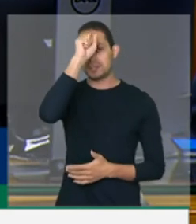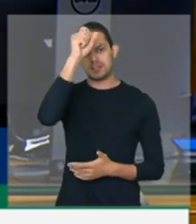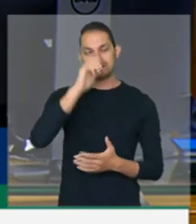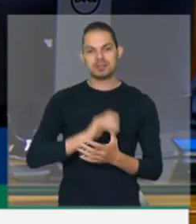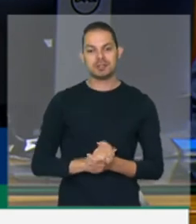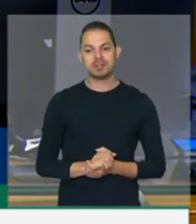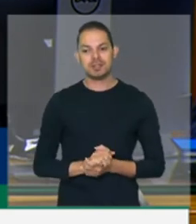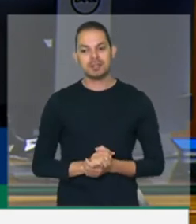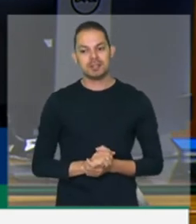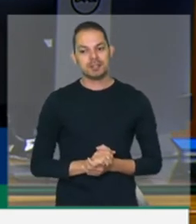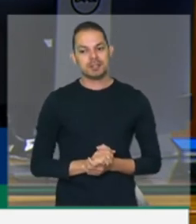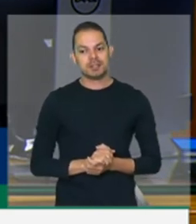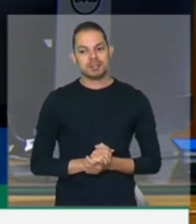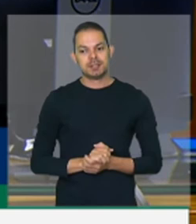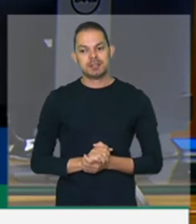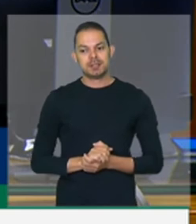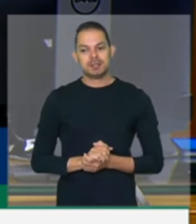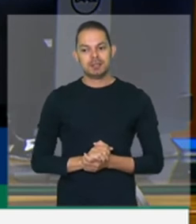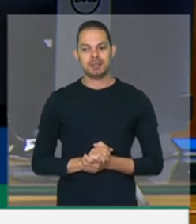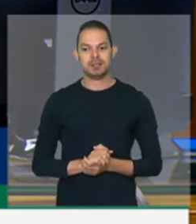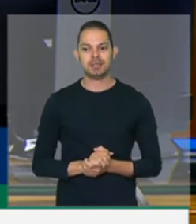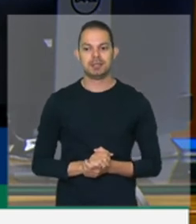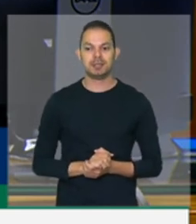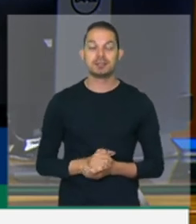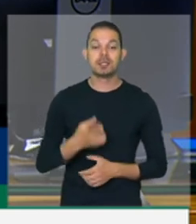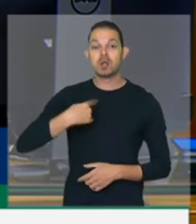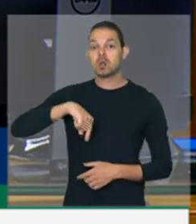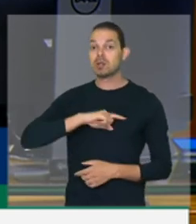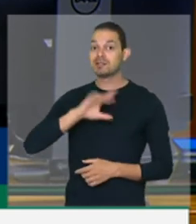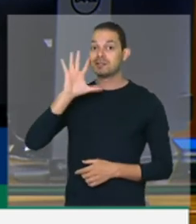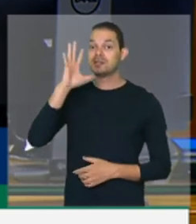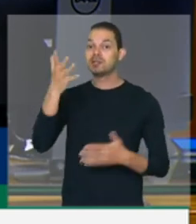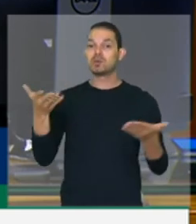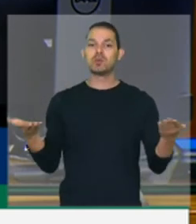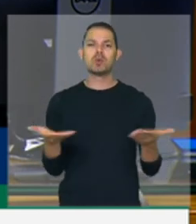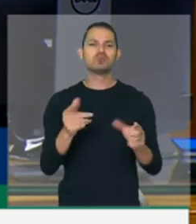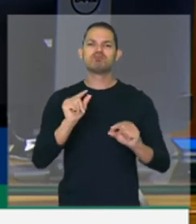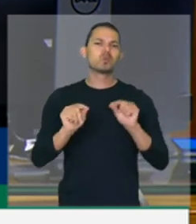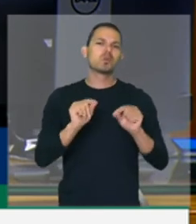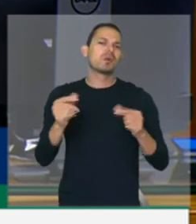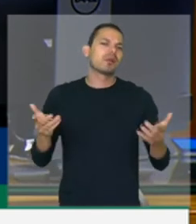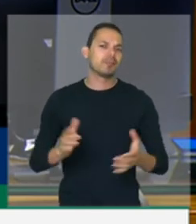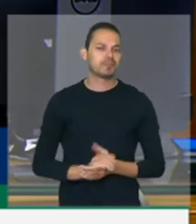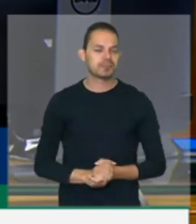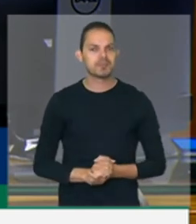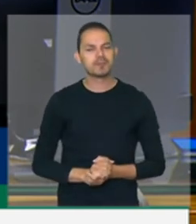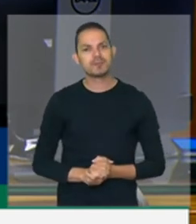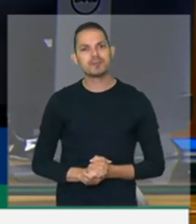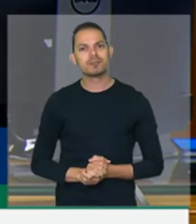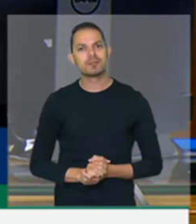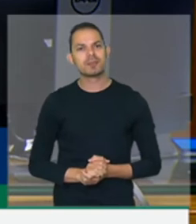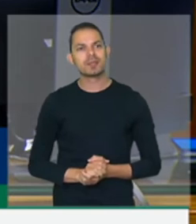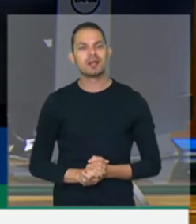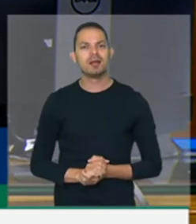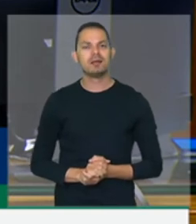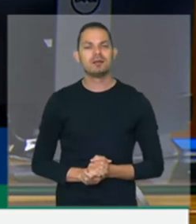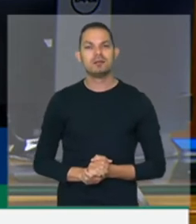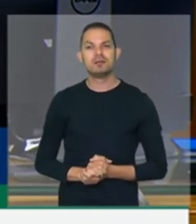turbulências. O que estaremos deliberando aqui hoje? O que está em